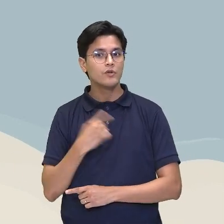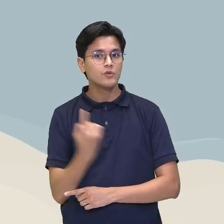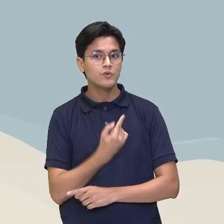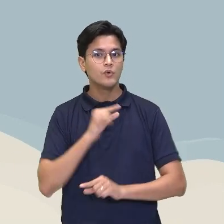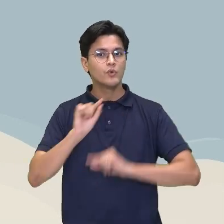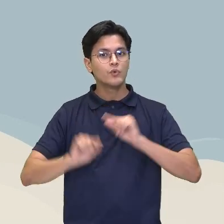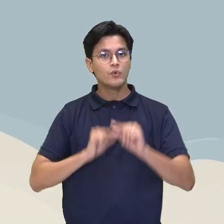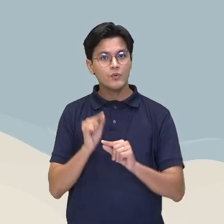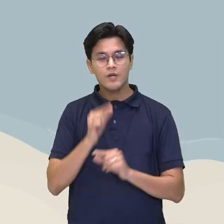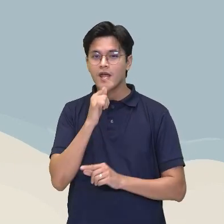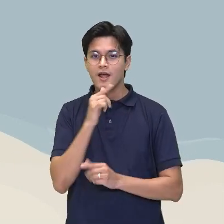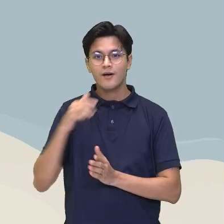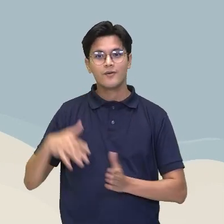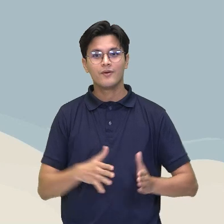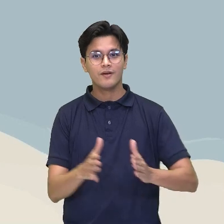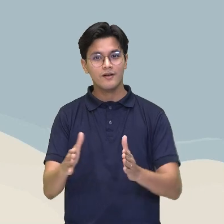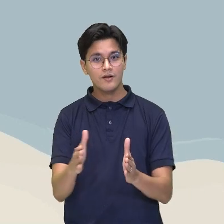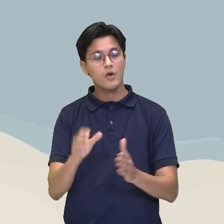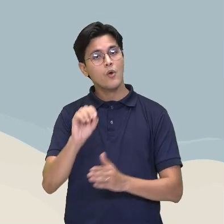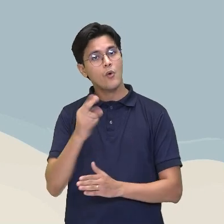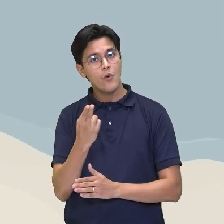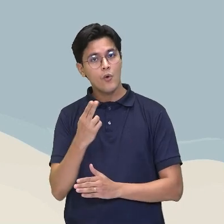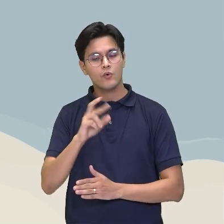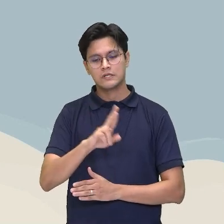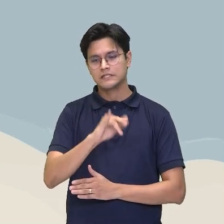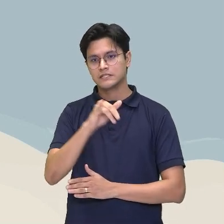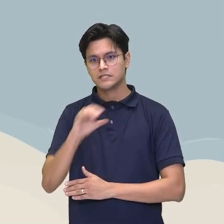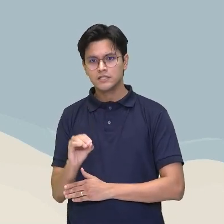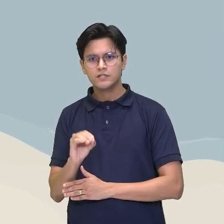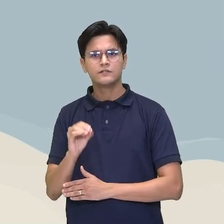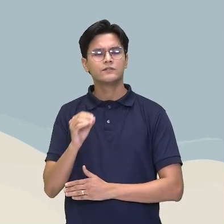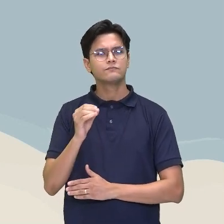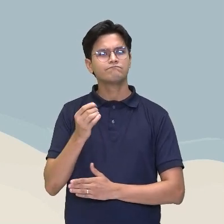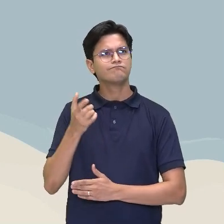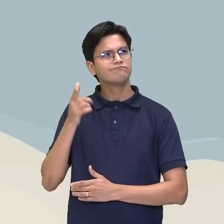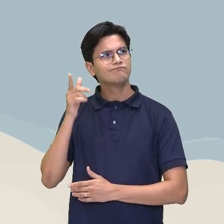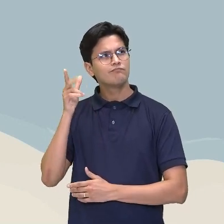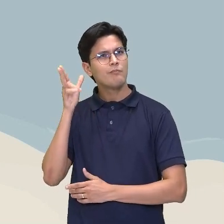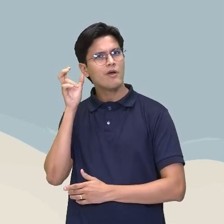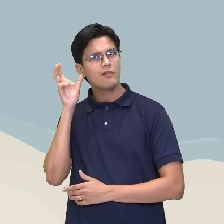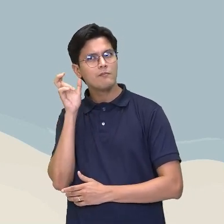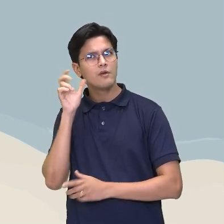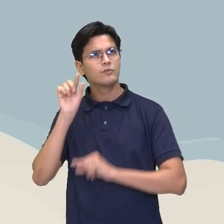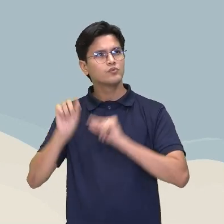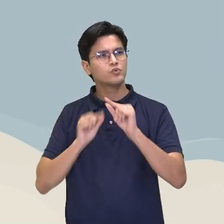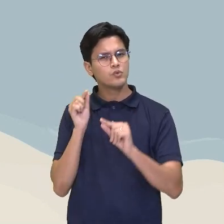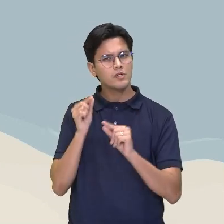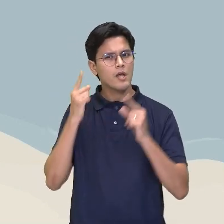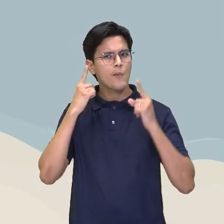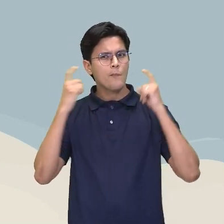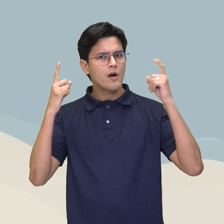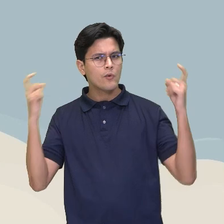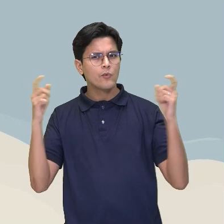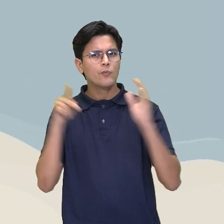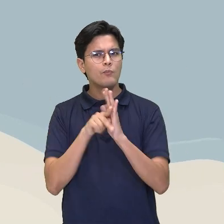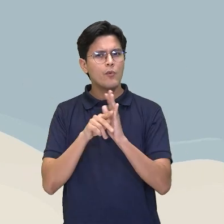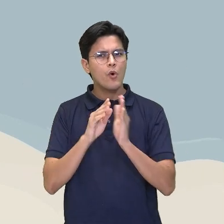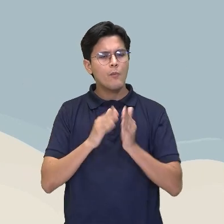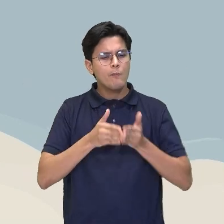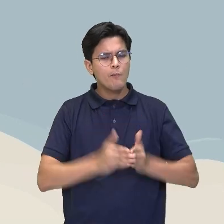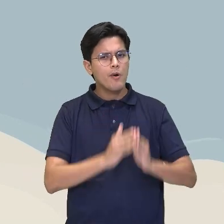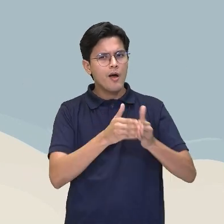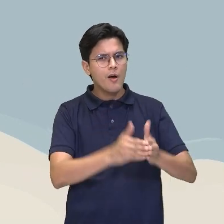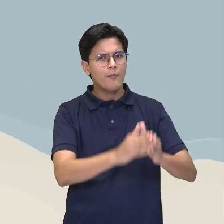igarapé ou de um rio, né, a gente costuma ouvir aí os barulhos de algumas embarcações que